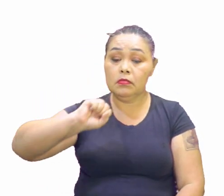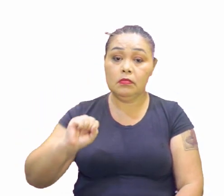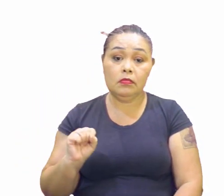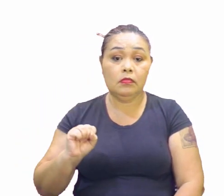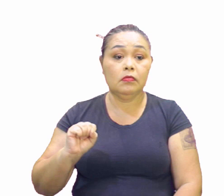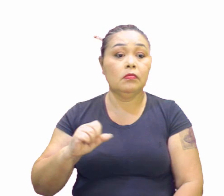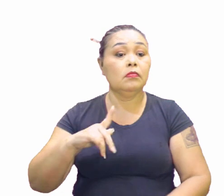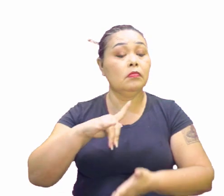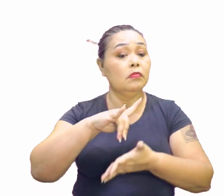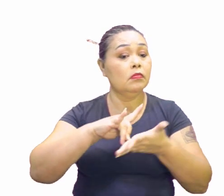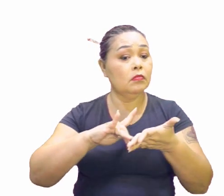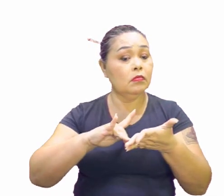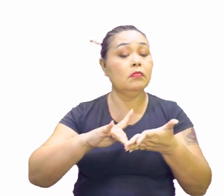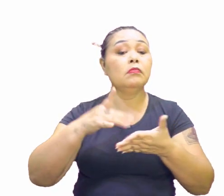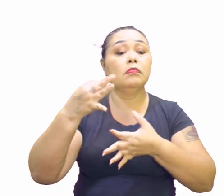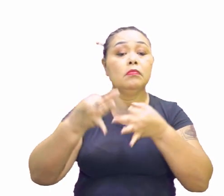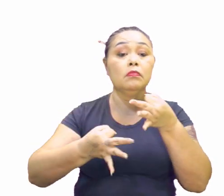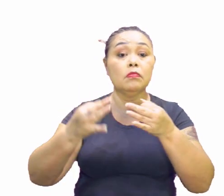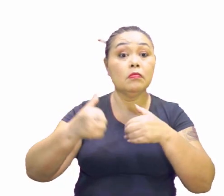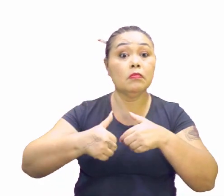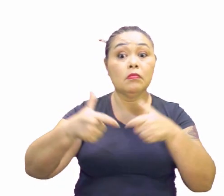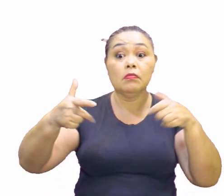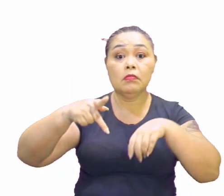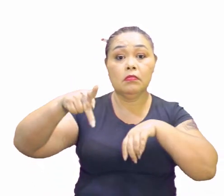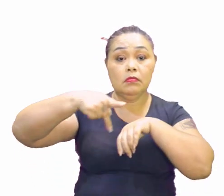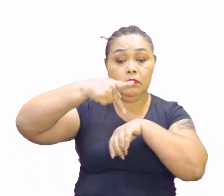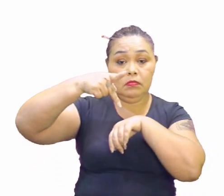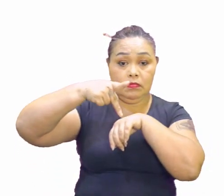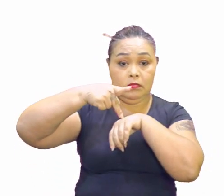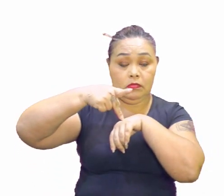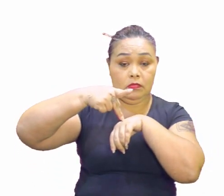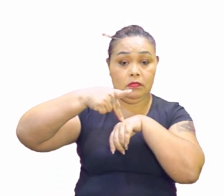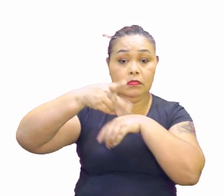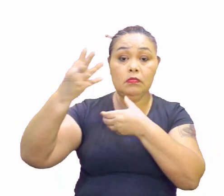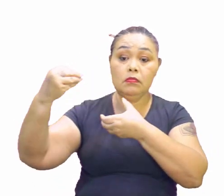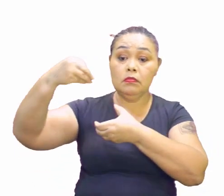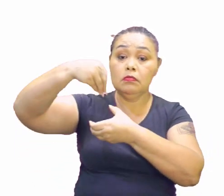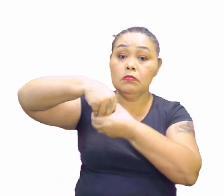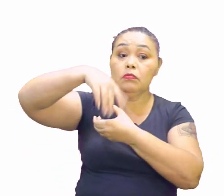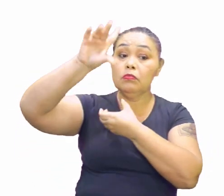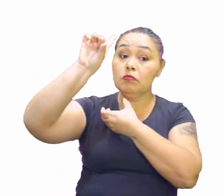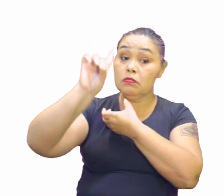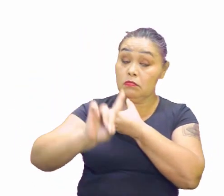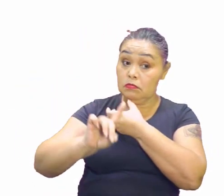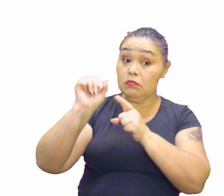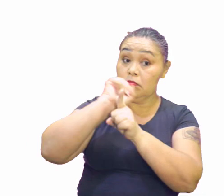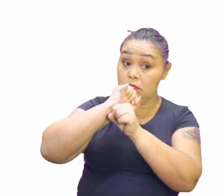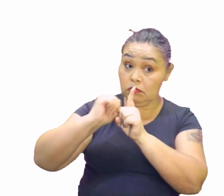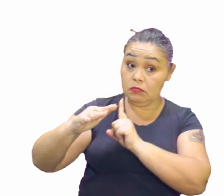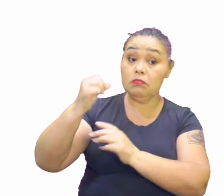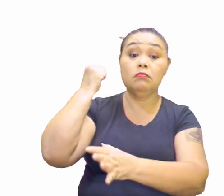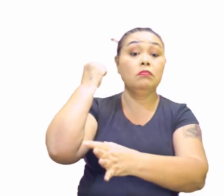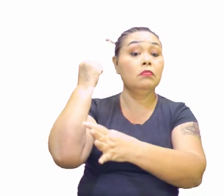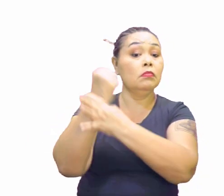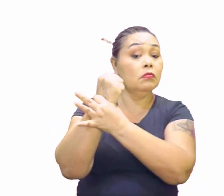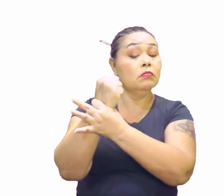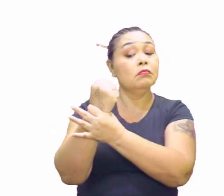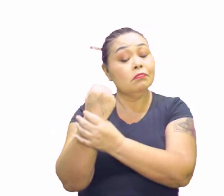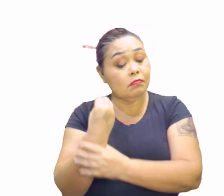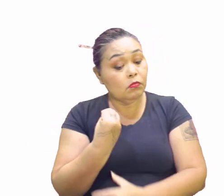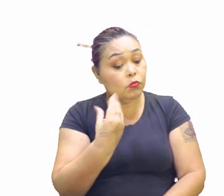1998, documento jurídico de maior importância do país, todos os direitos sociais